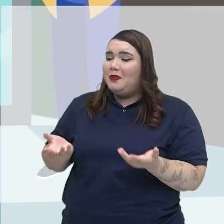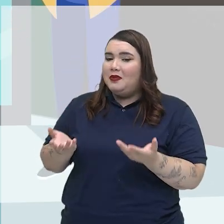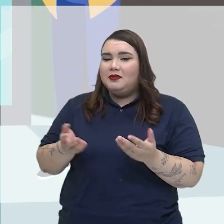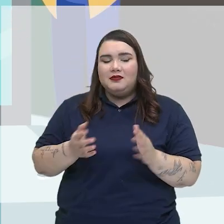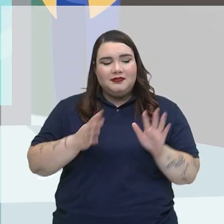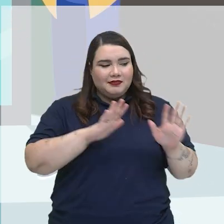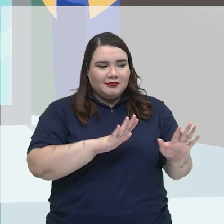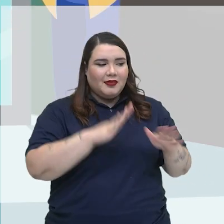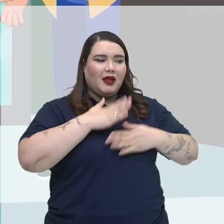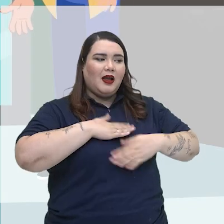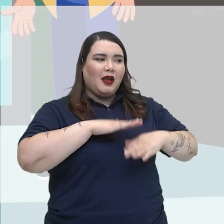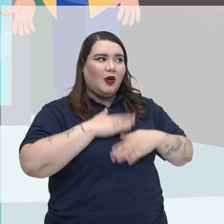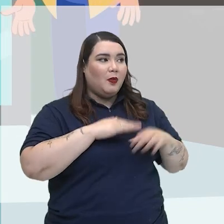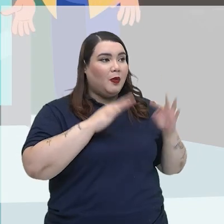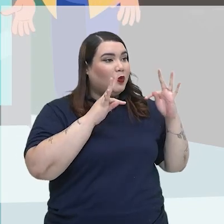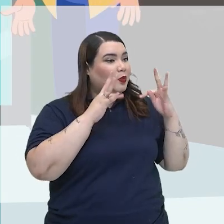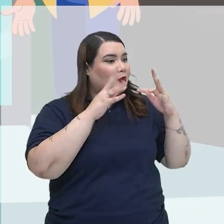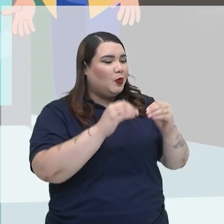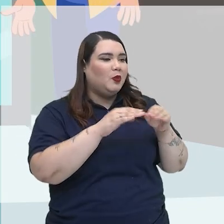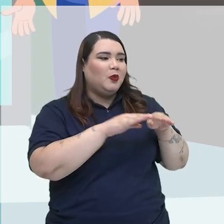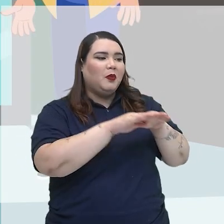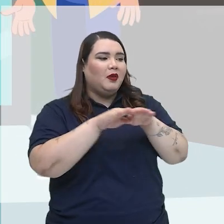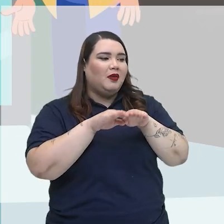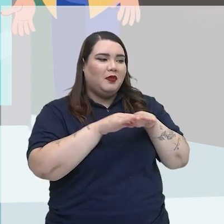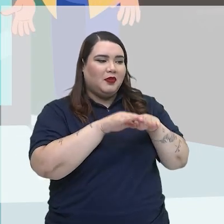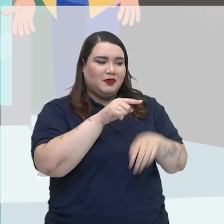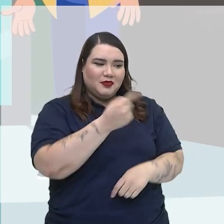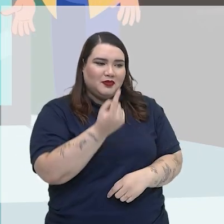por isso. Você não está sozinha.